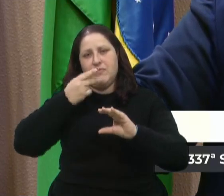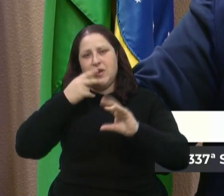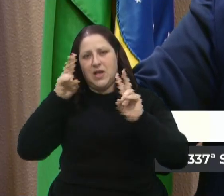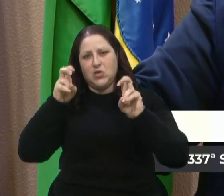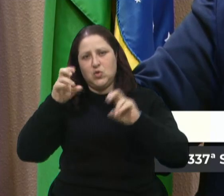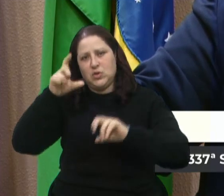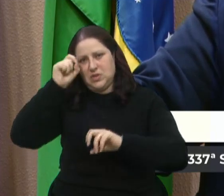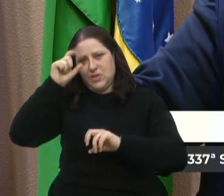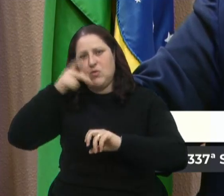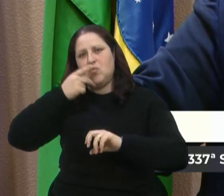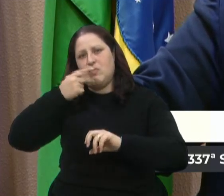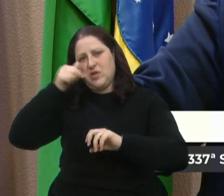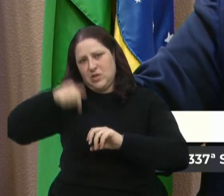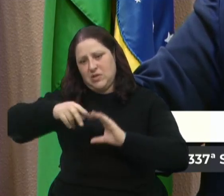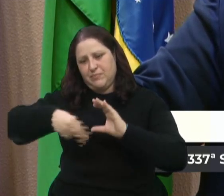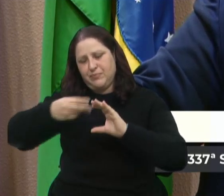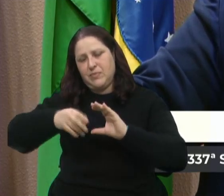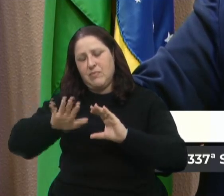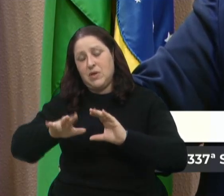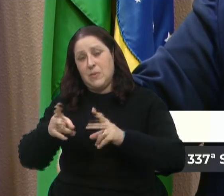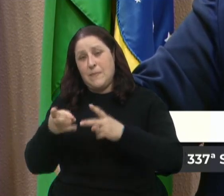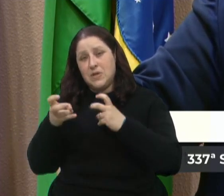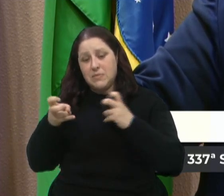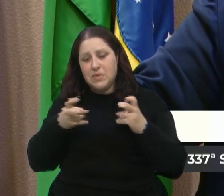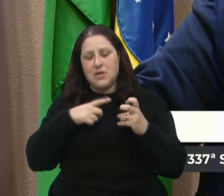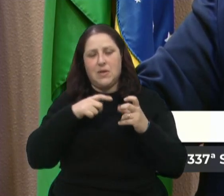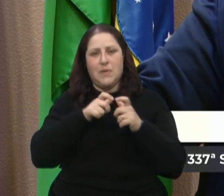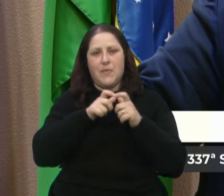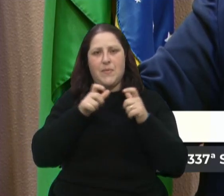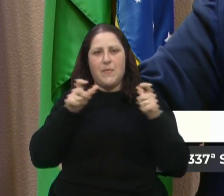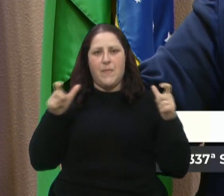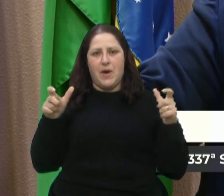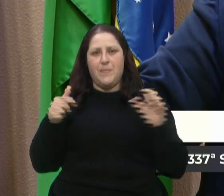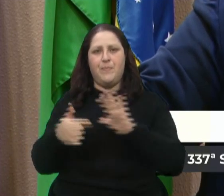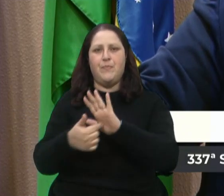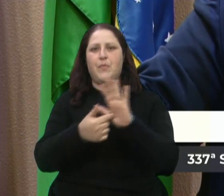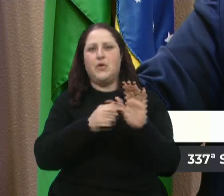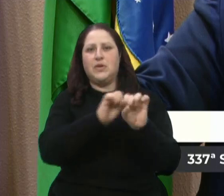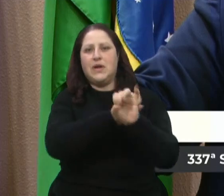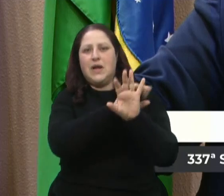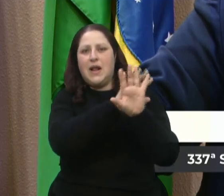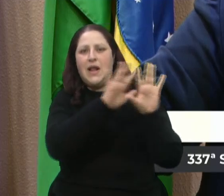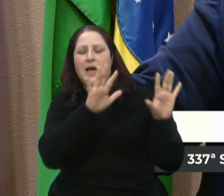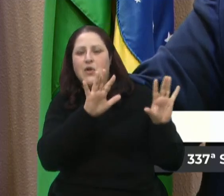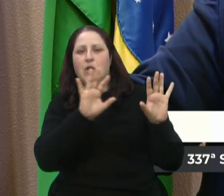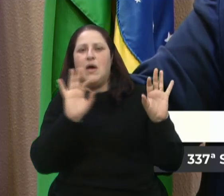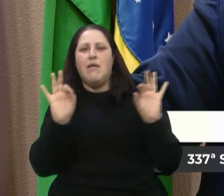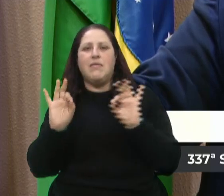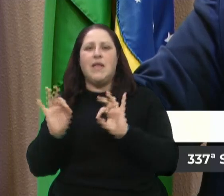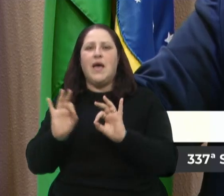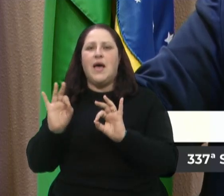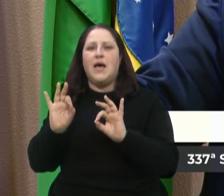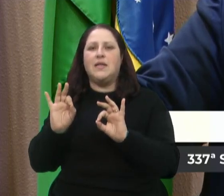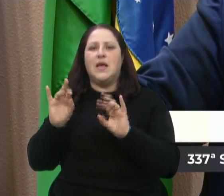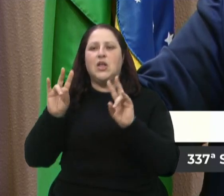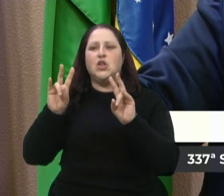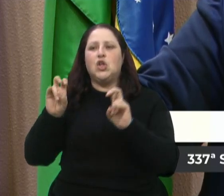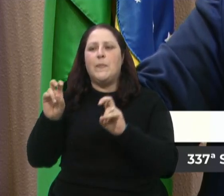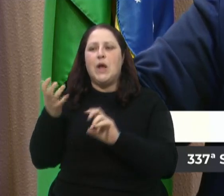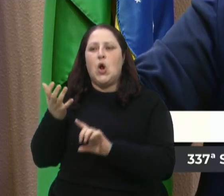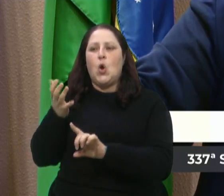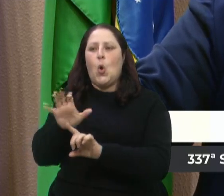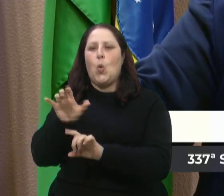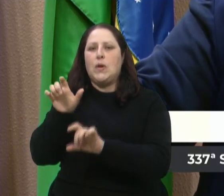Mas eu percebi que está intensificando. E aqui deixo claro, não há nenhum ponto contra as pessoas,